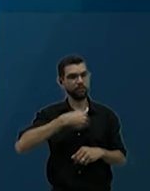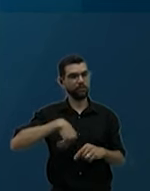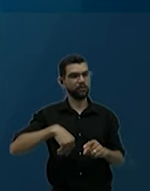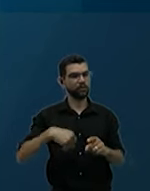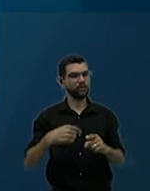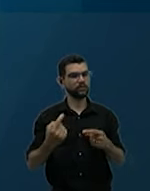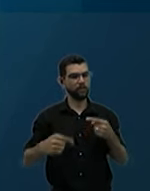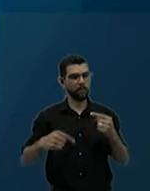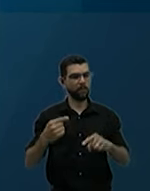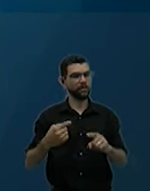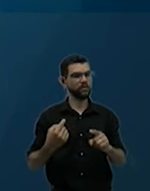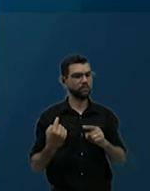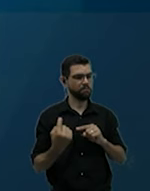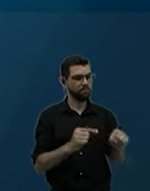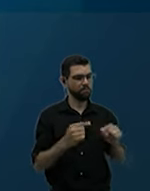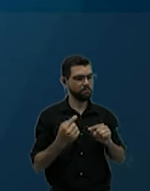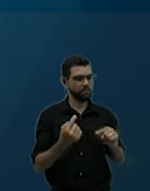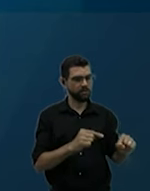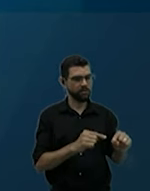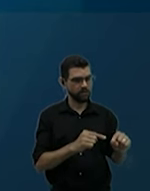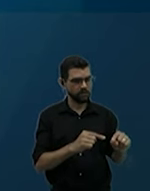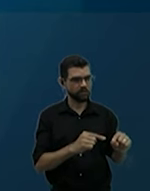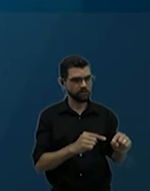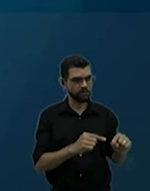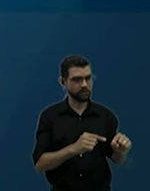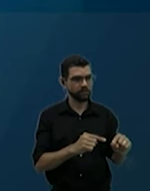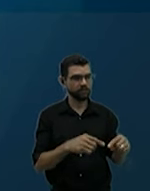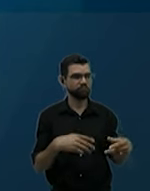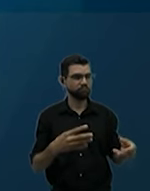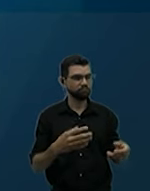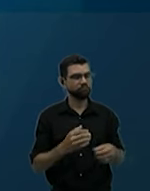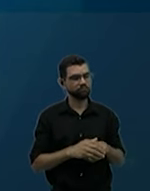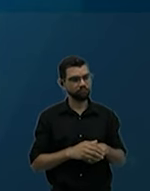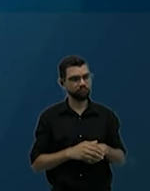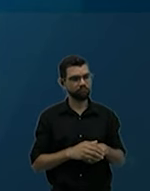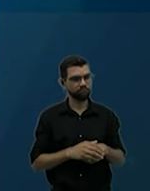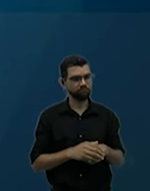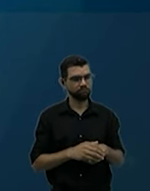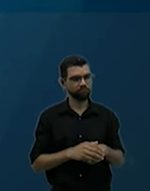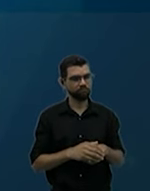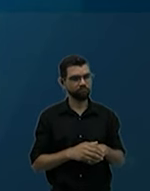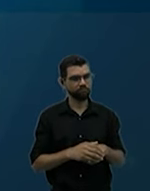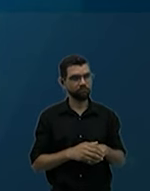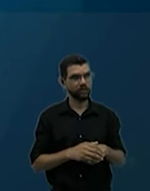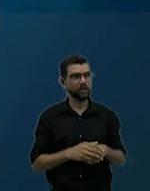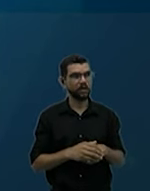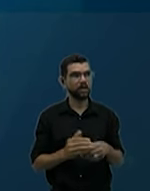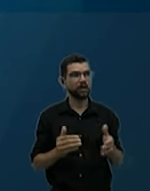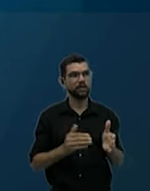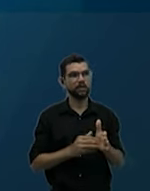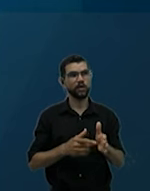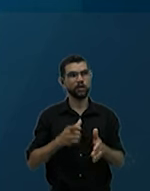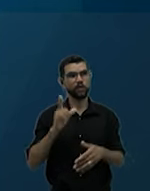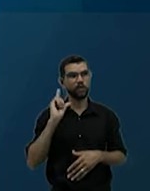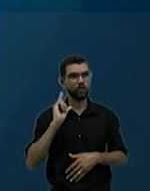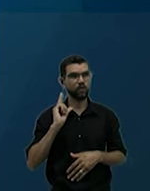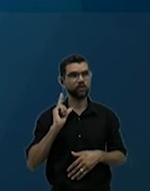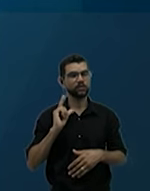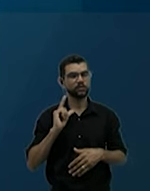Excelências, até ontem e desde sempre, e nunca deixou de ser,